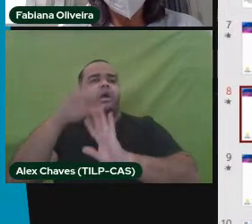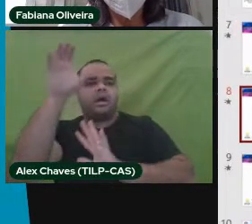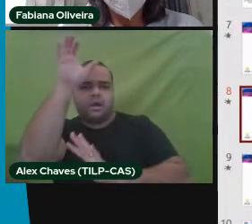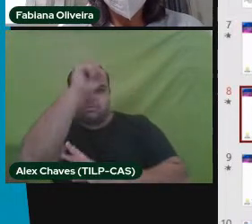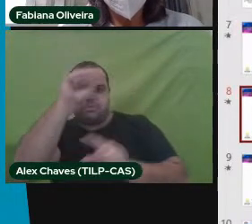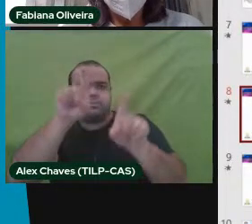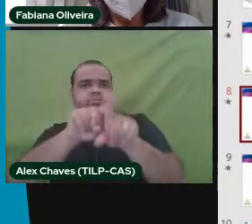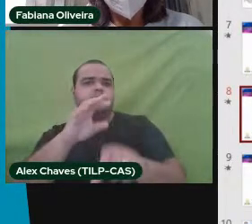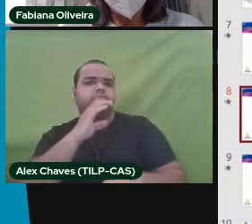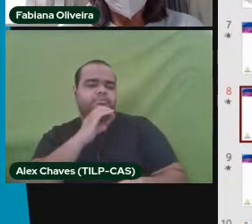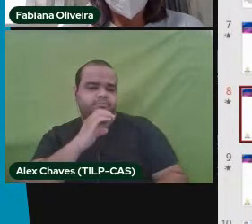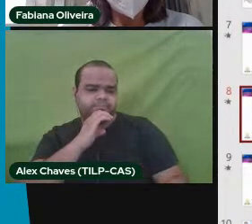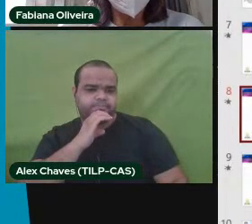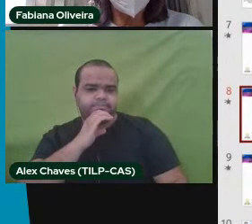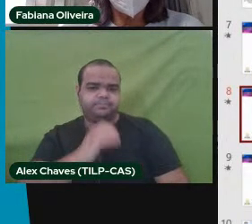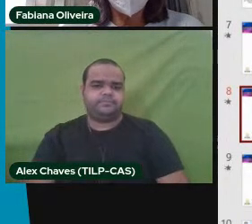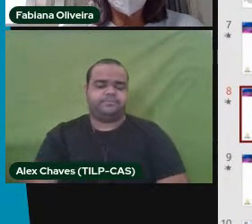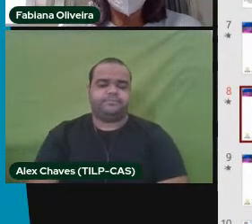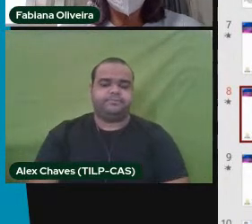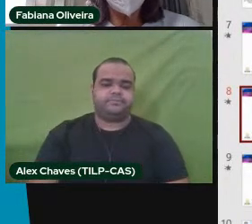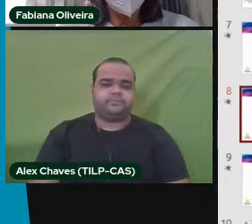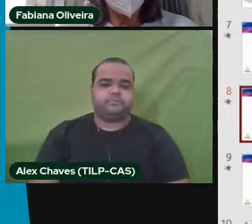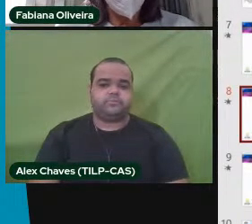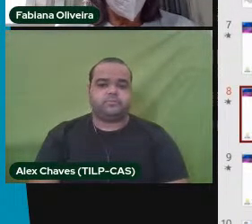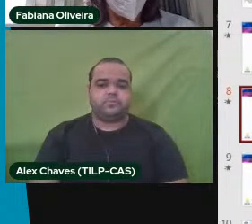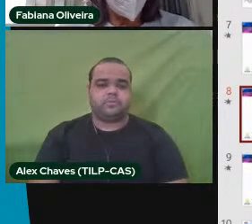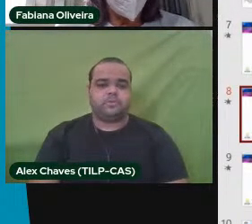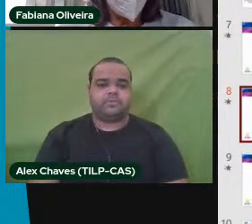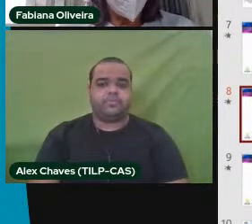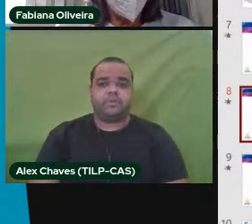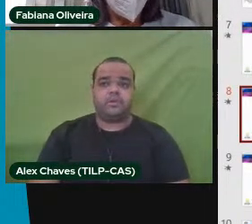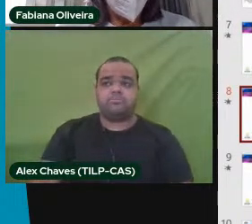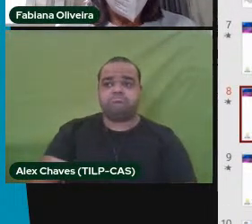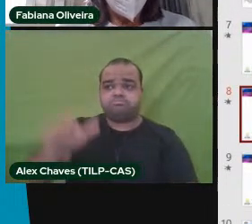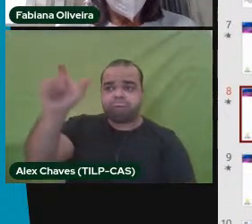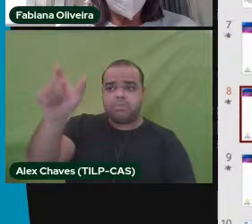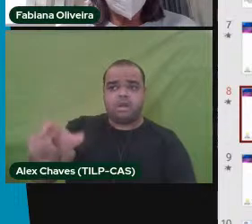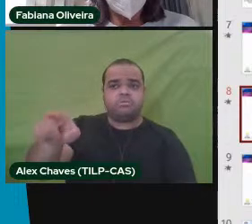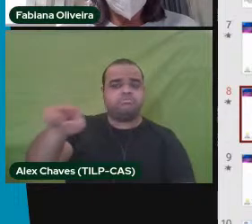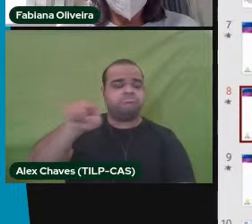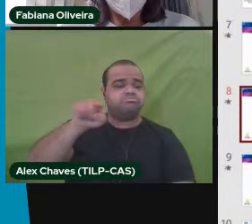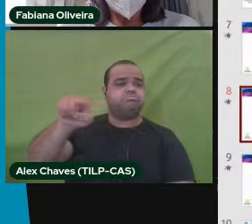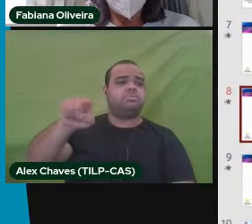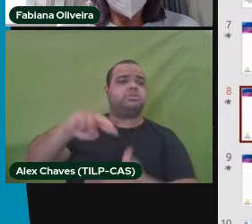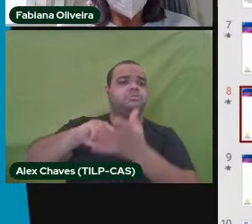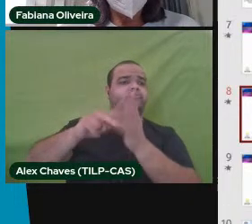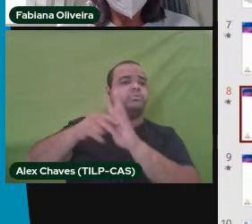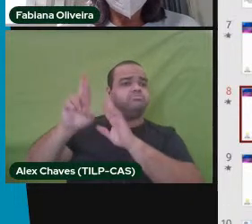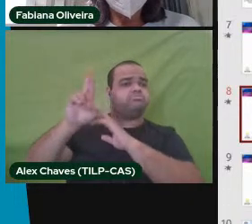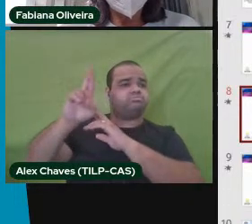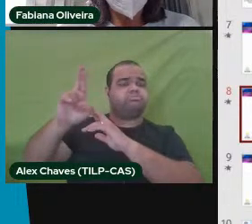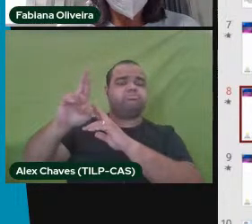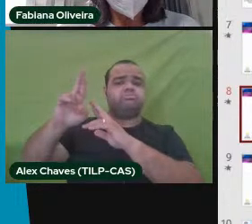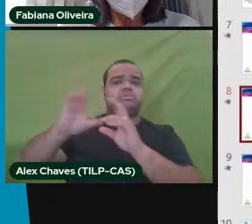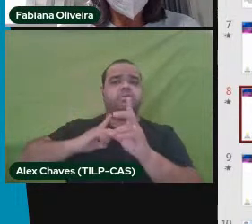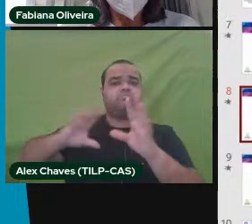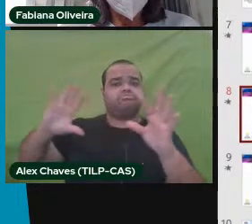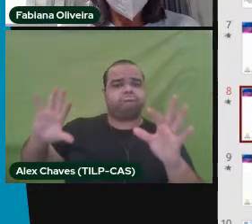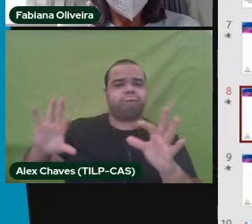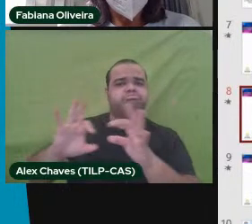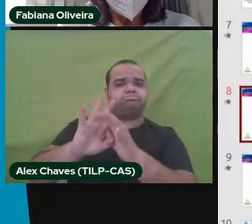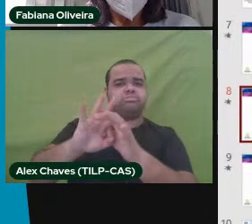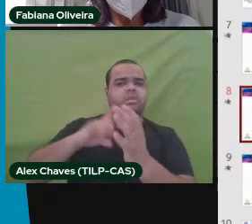conhecer. A esperança que foi posta no professor, também ela veio acompanhada de